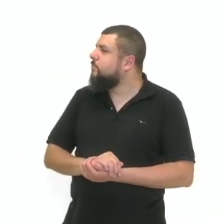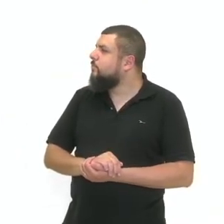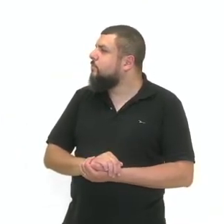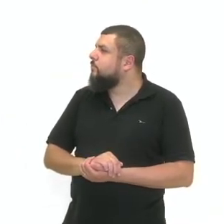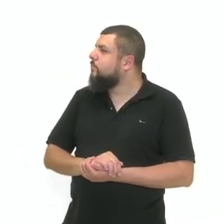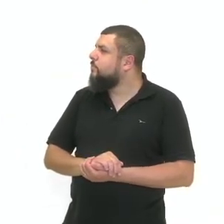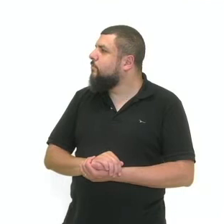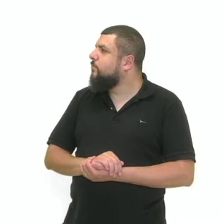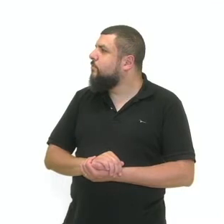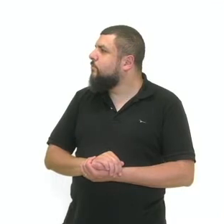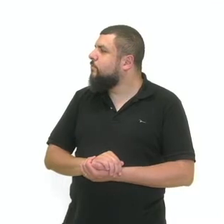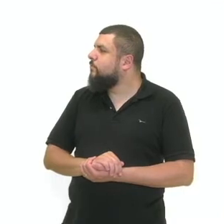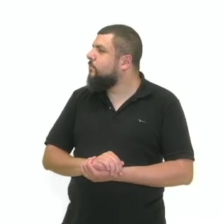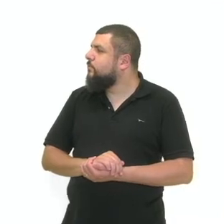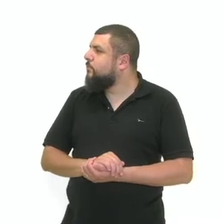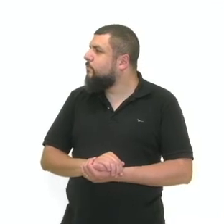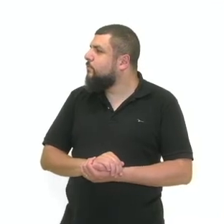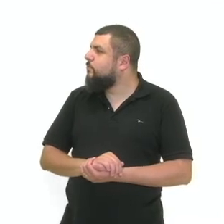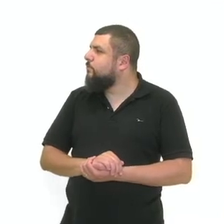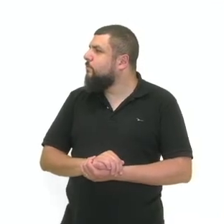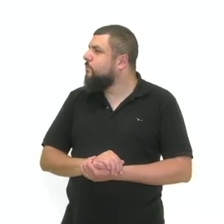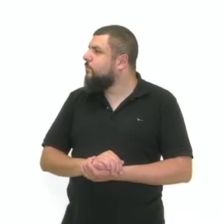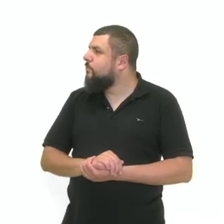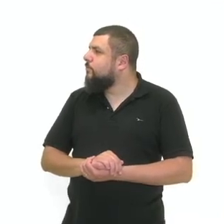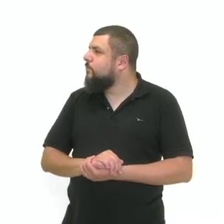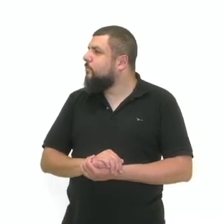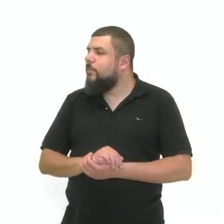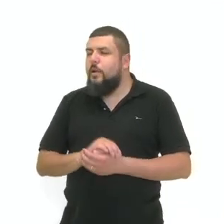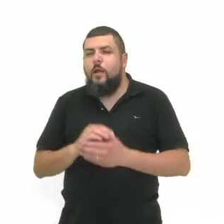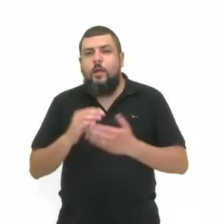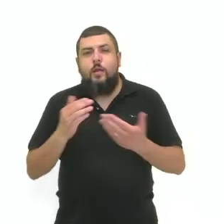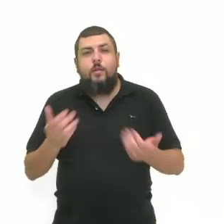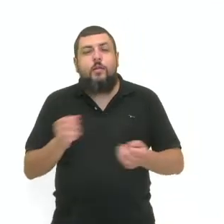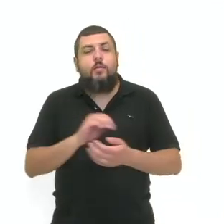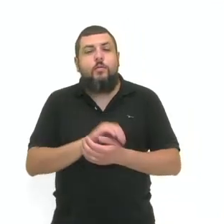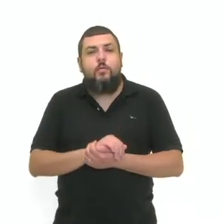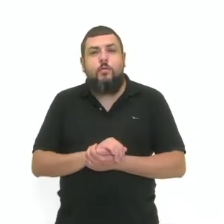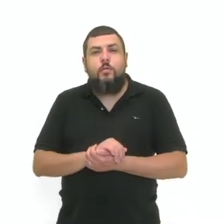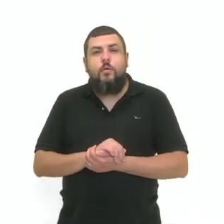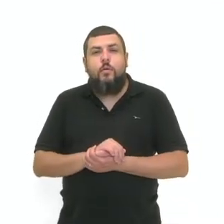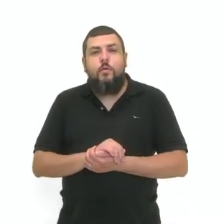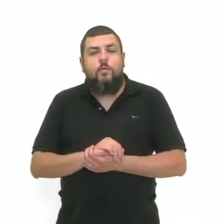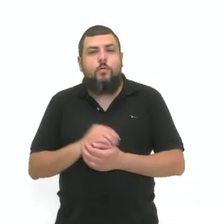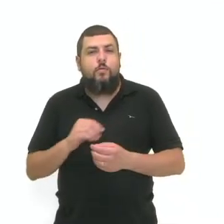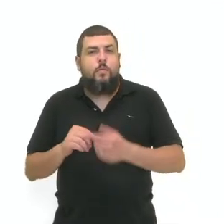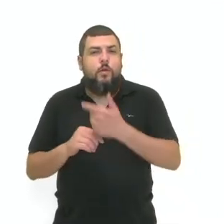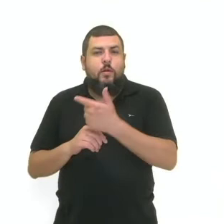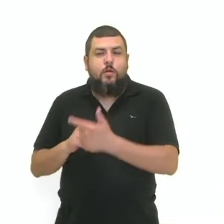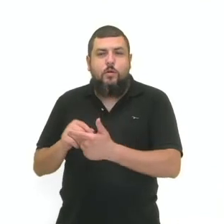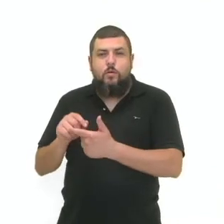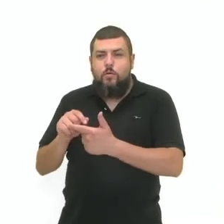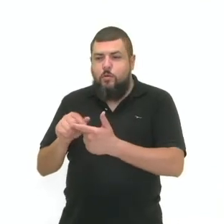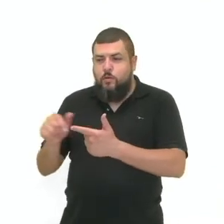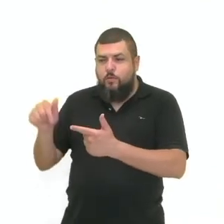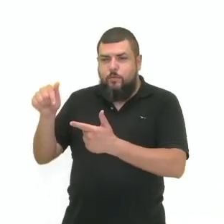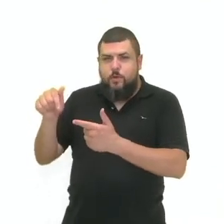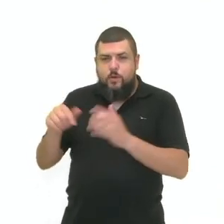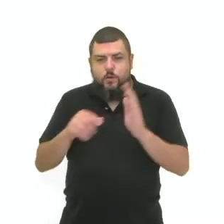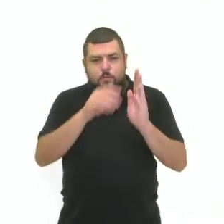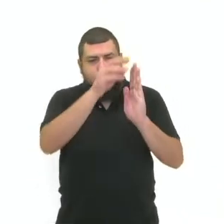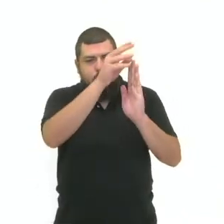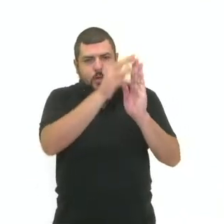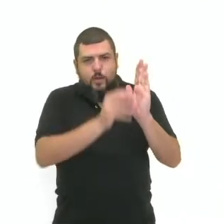soma. Eu lembro que, qual é o número que é elevado a n me dá 128? É 2 elevado a 7. Então, eu